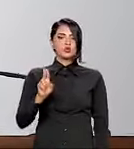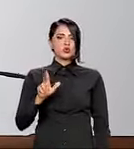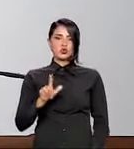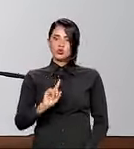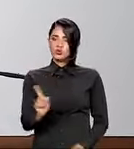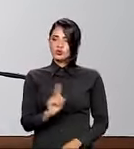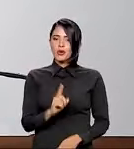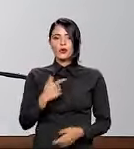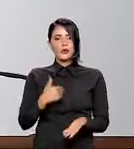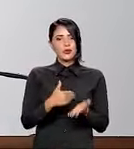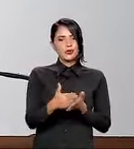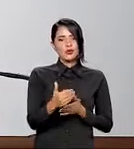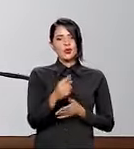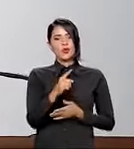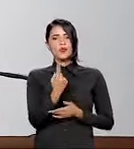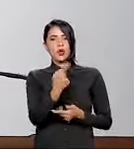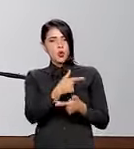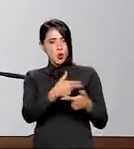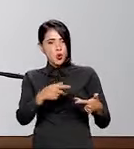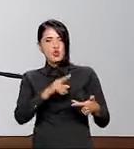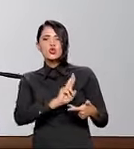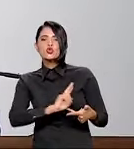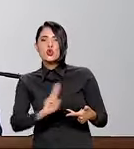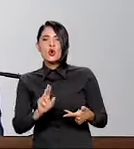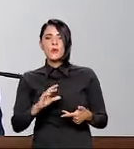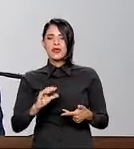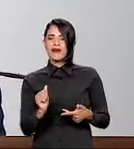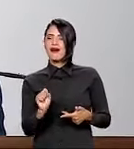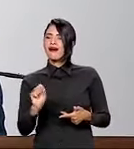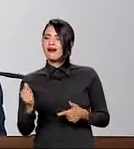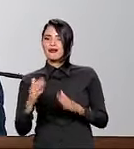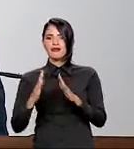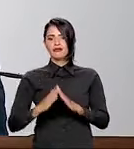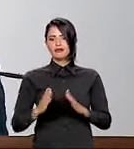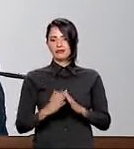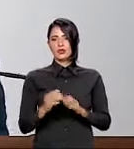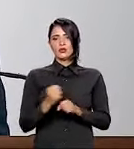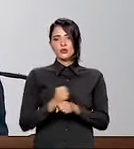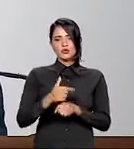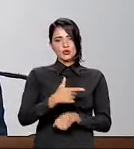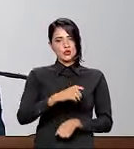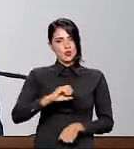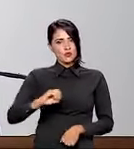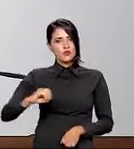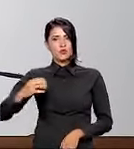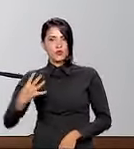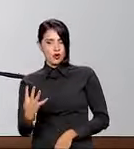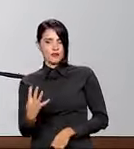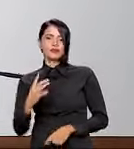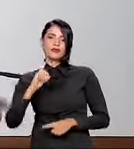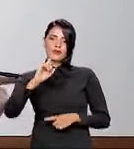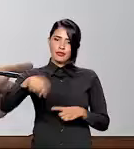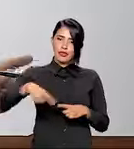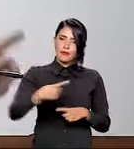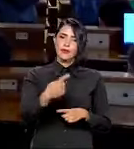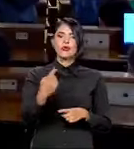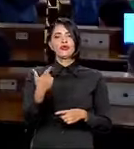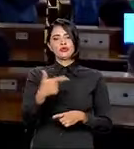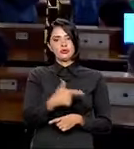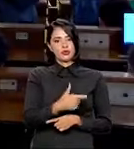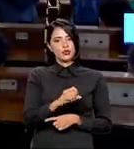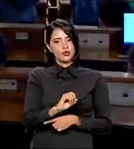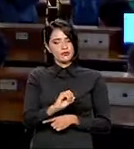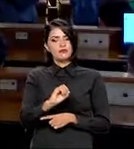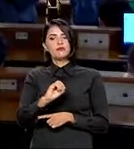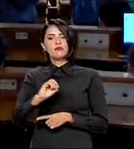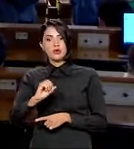coisa chamada CASA, em Cusco, em 2004, que depois fez o tratado em 2006